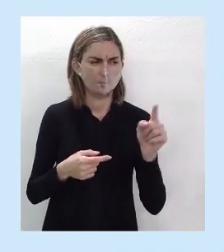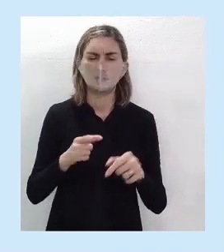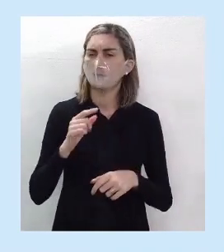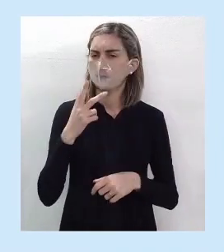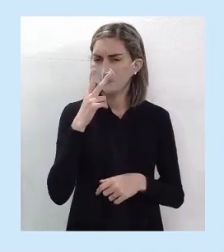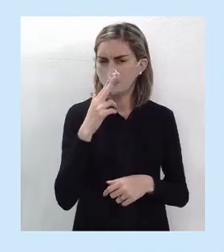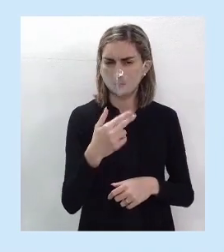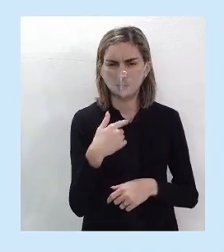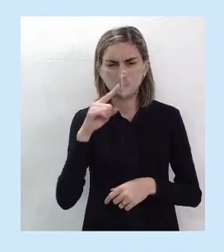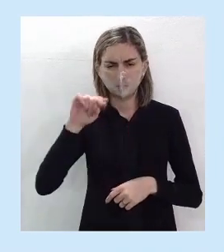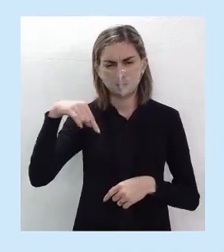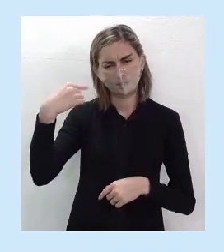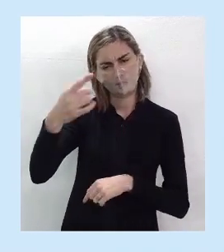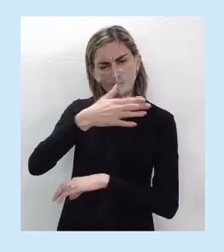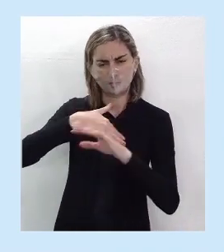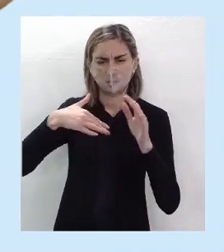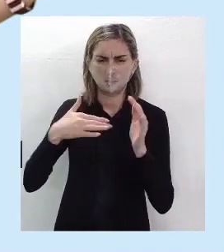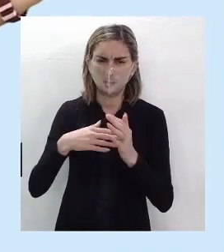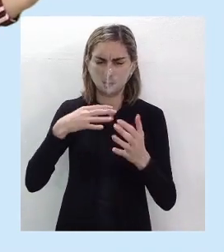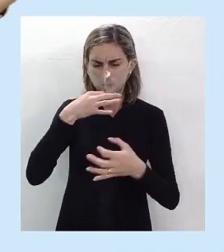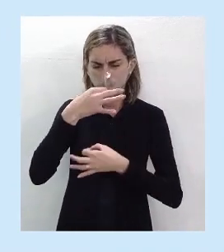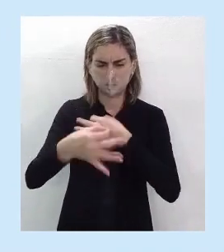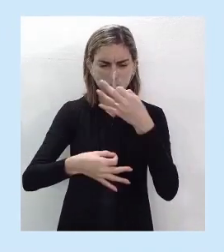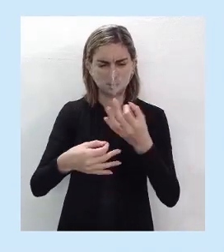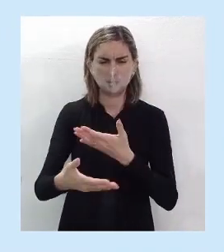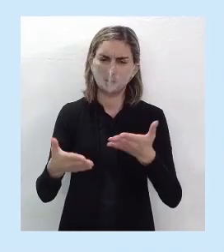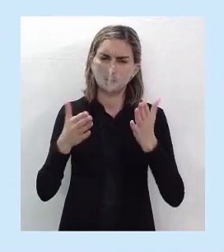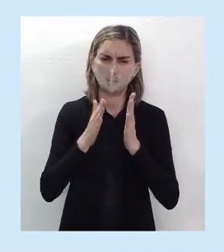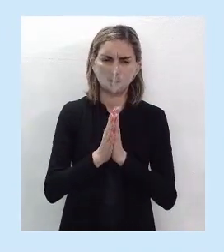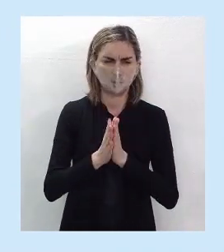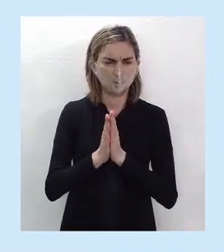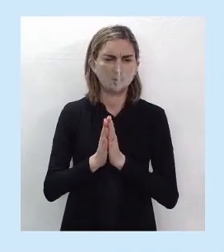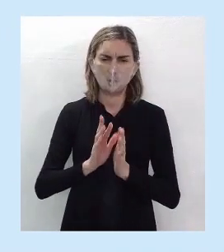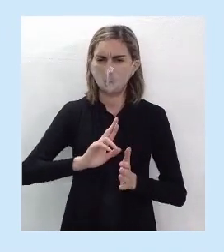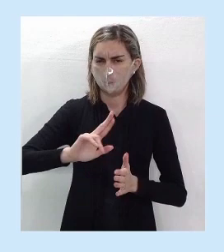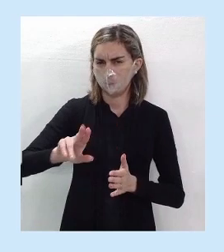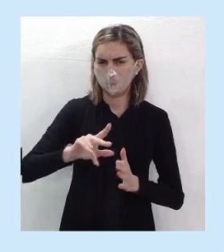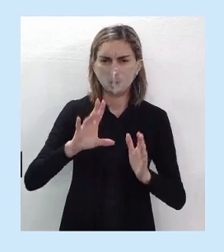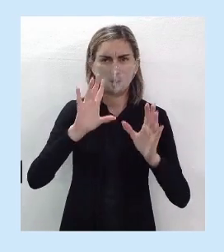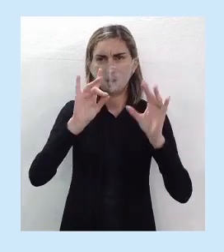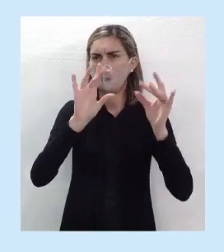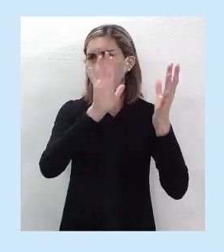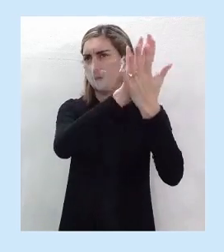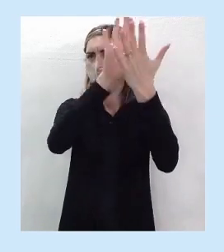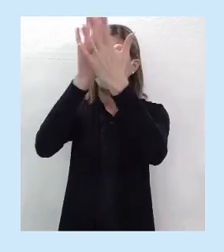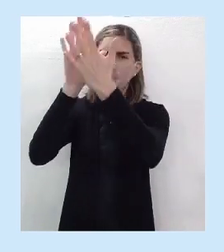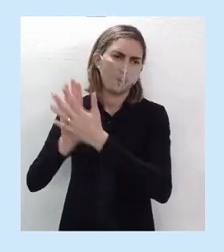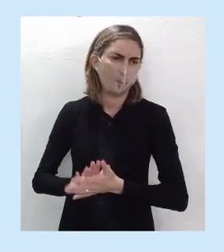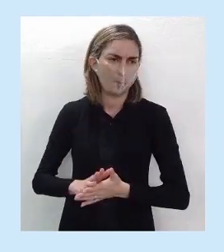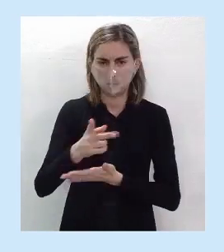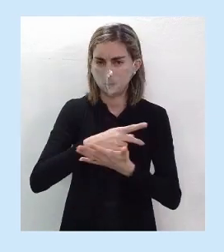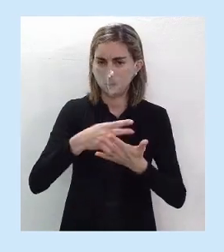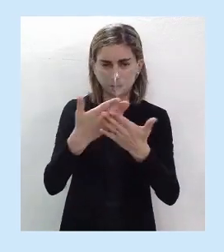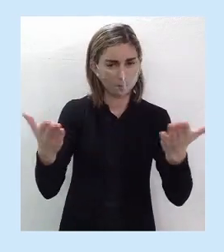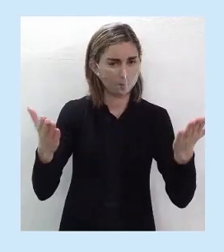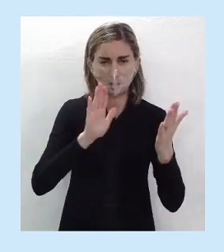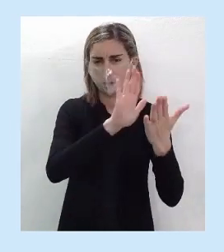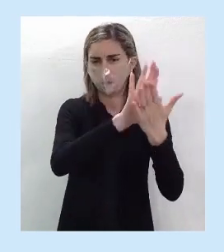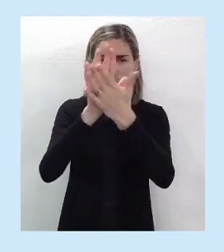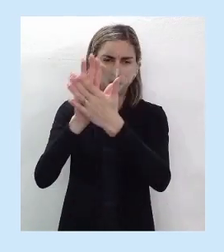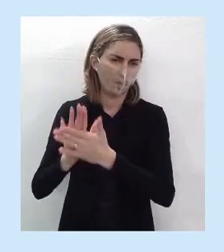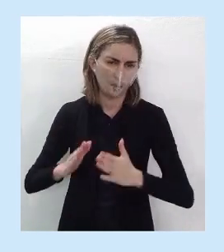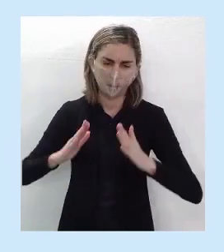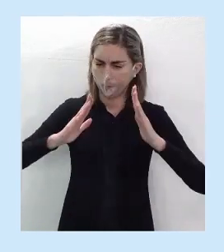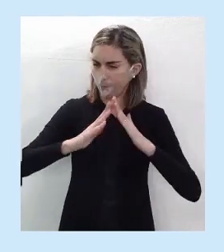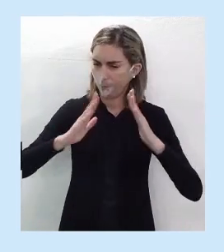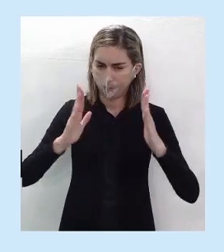Que mesmo se depois de todas essas dicas que eu dei, por favor, não saiam colando poemas de vocês nas paredes